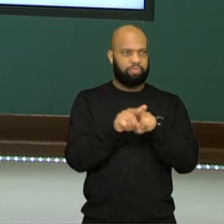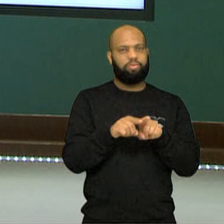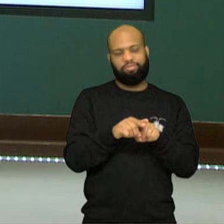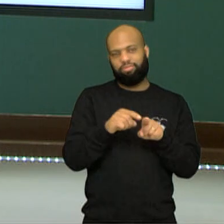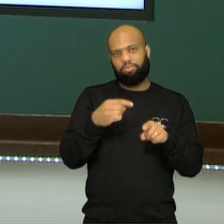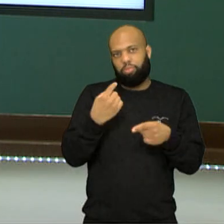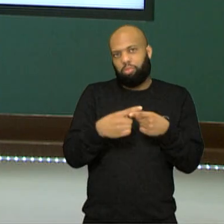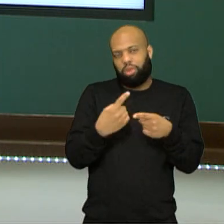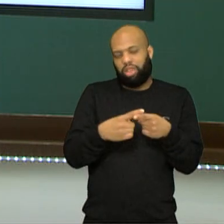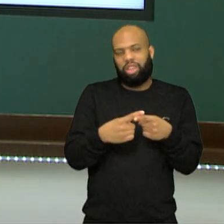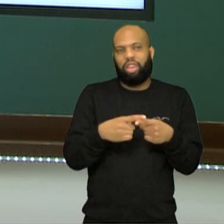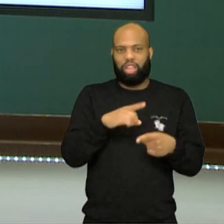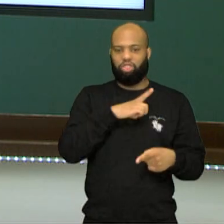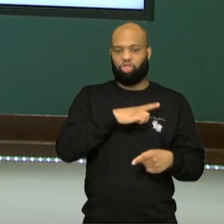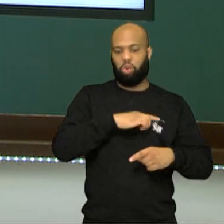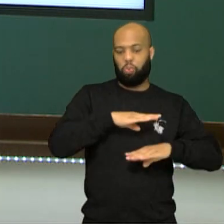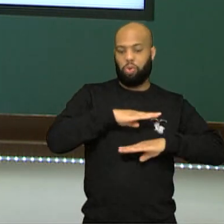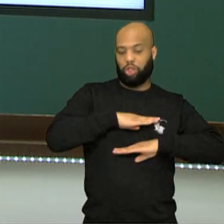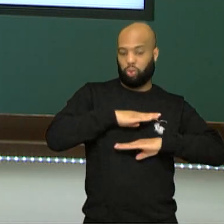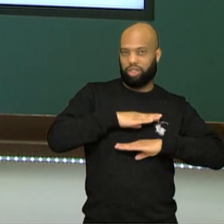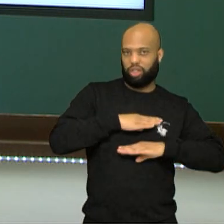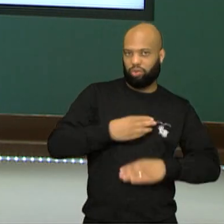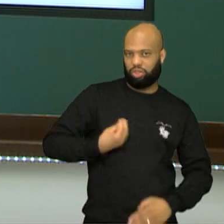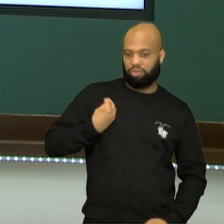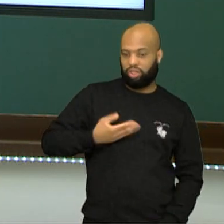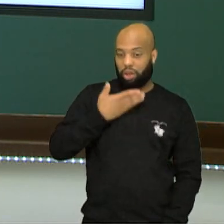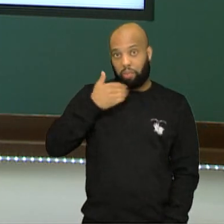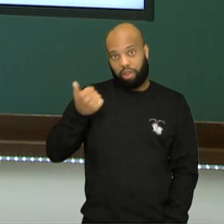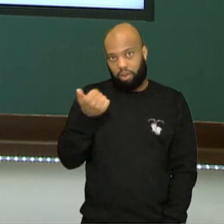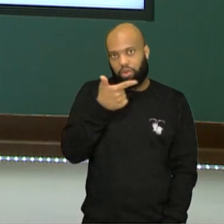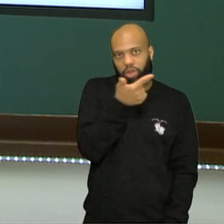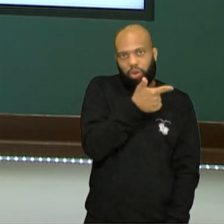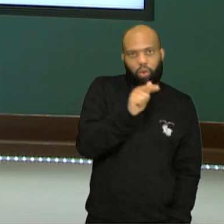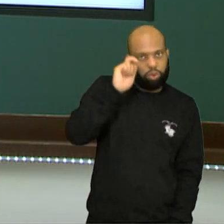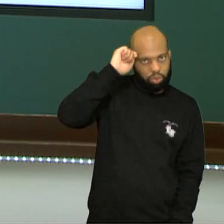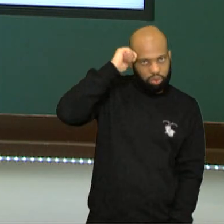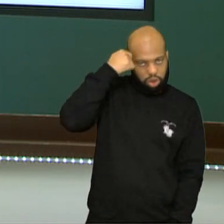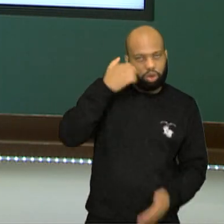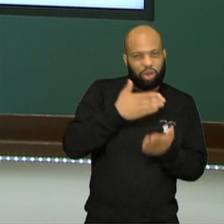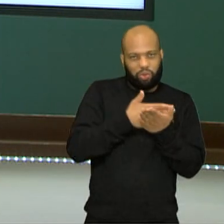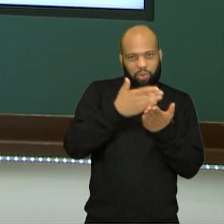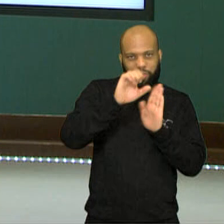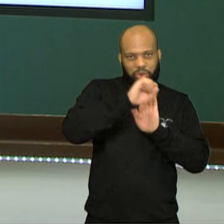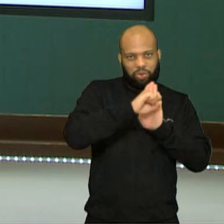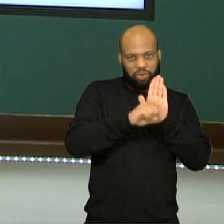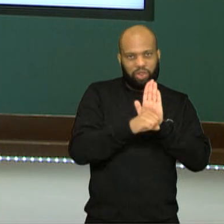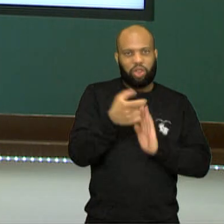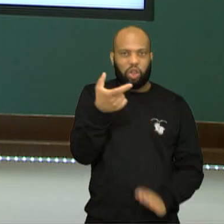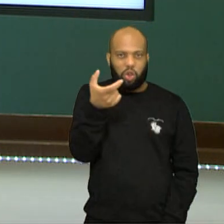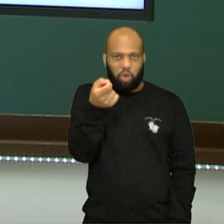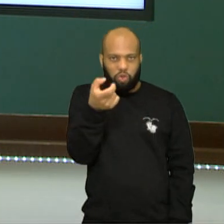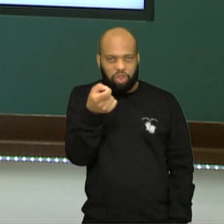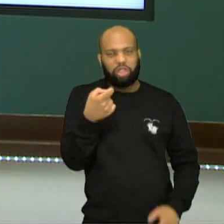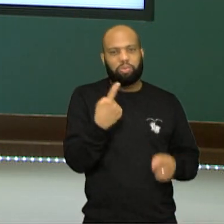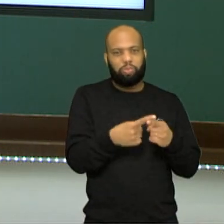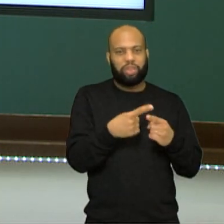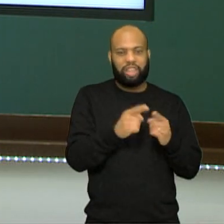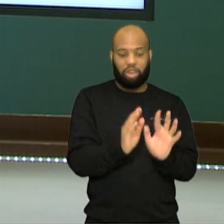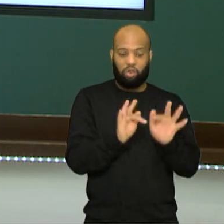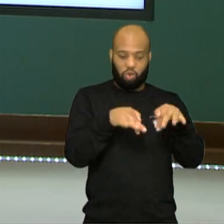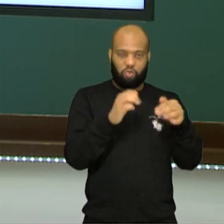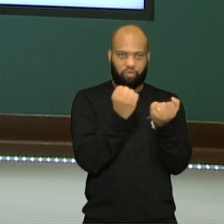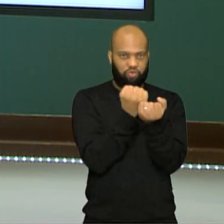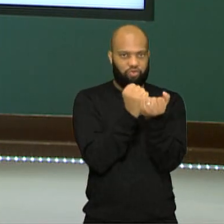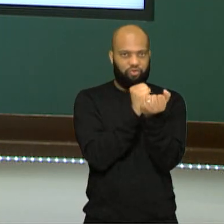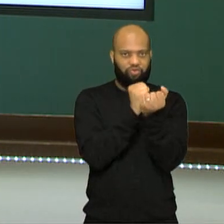situação de negros escravos na época, né? Que início, a gente está falando início do século XX, mesmo com a abolição da escravatura, a gente